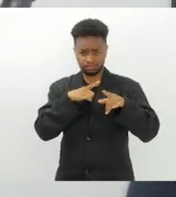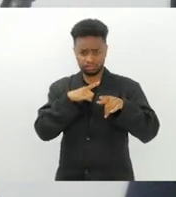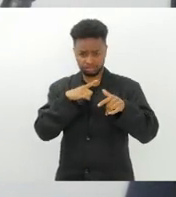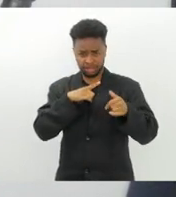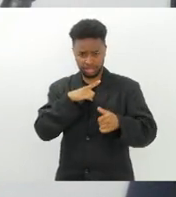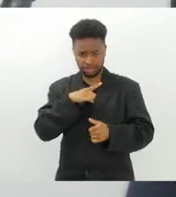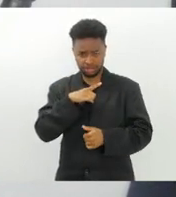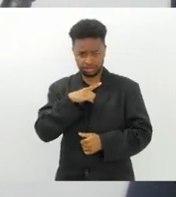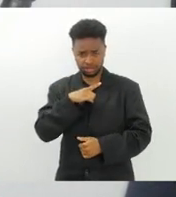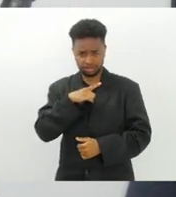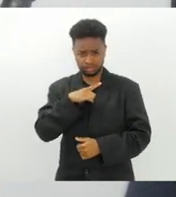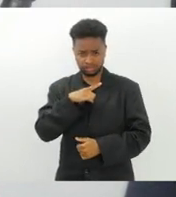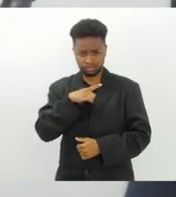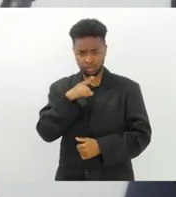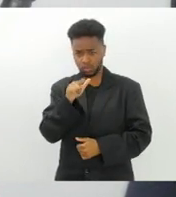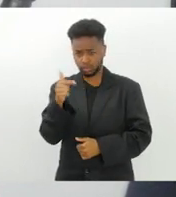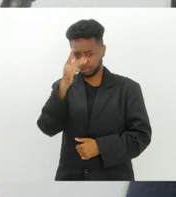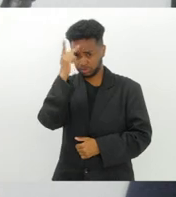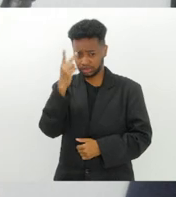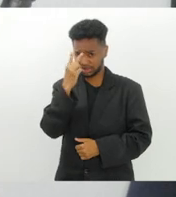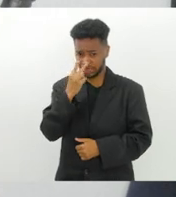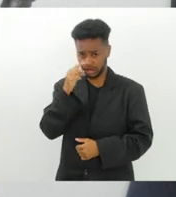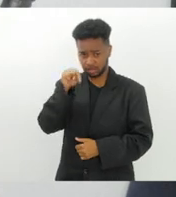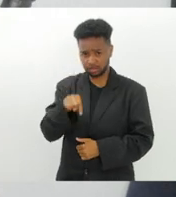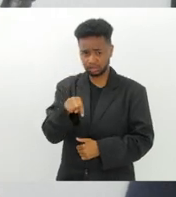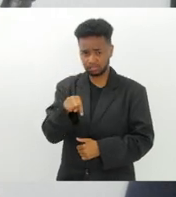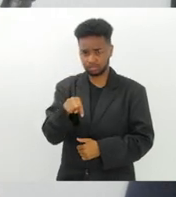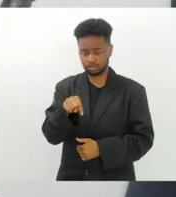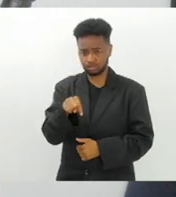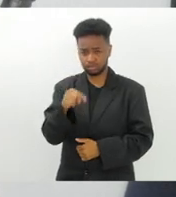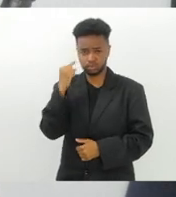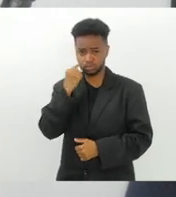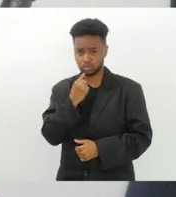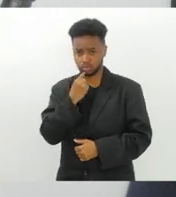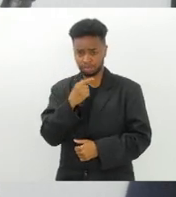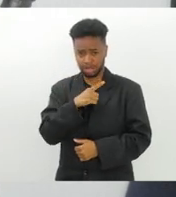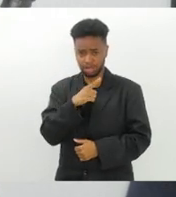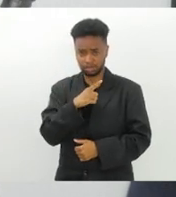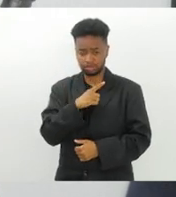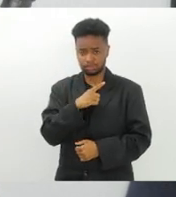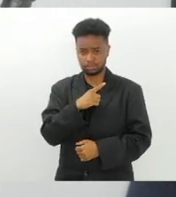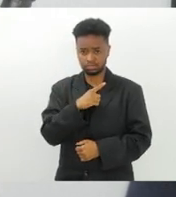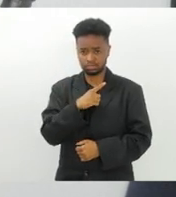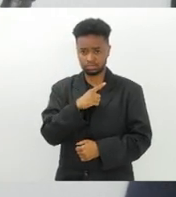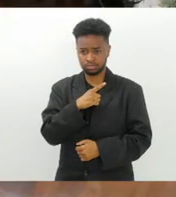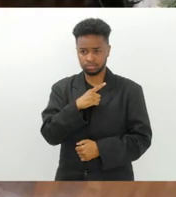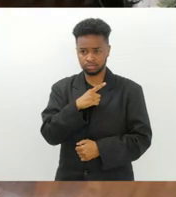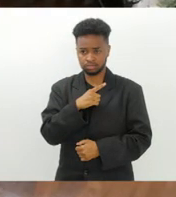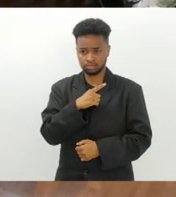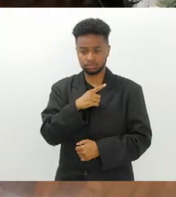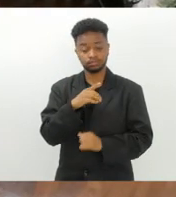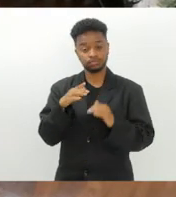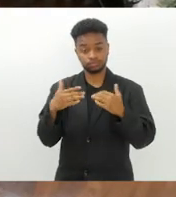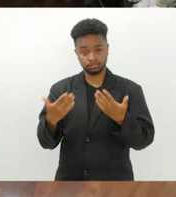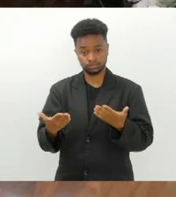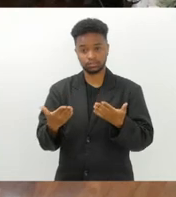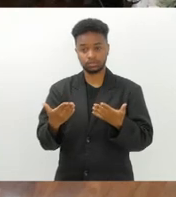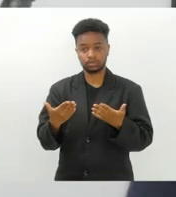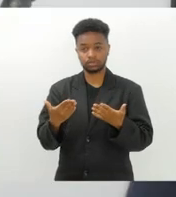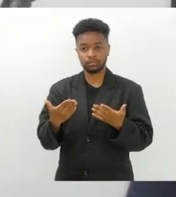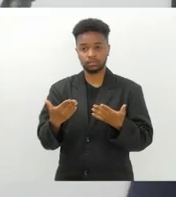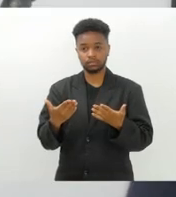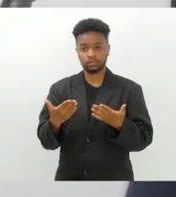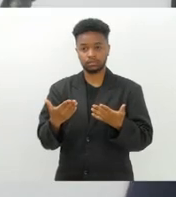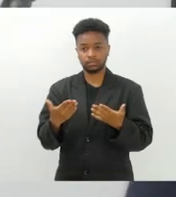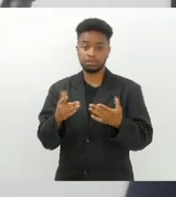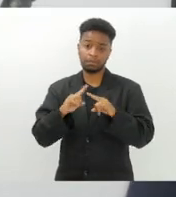pode... Sim? Alguém com cegueira? Surdez? Sim. Então, eu vou...